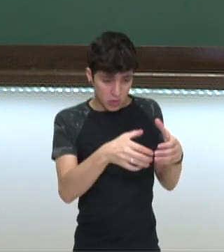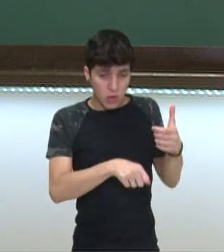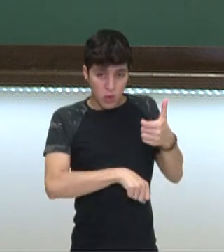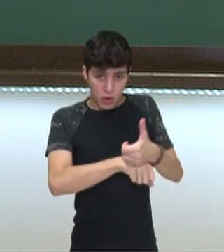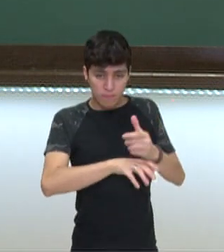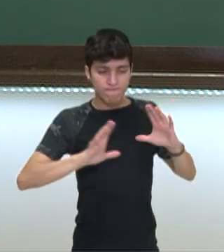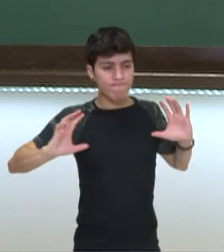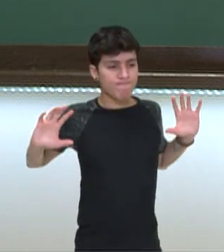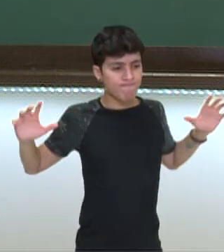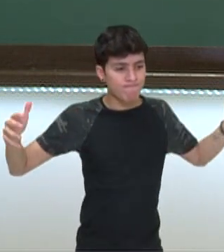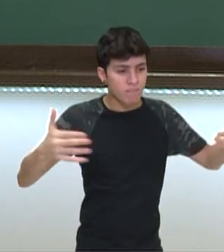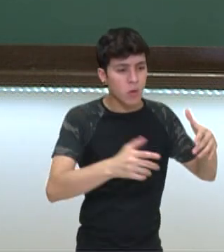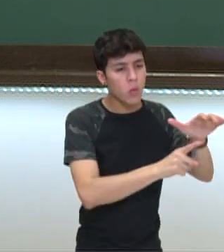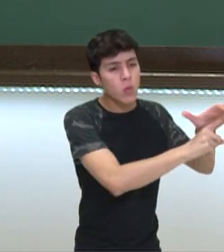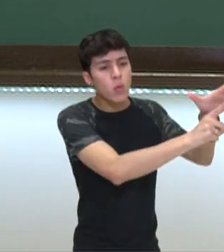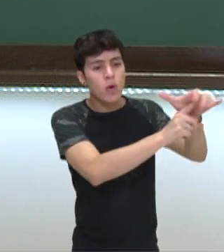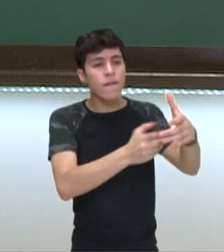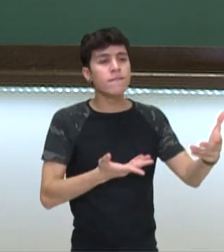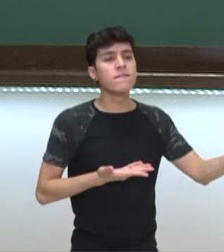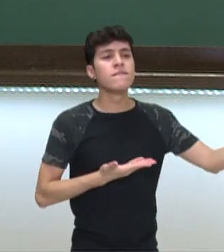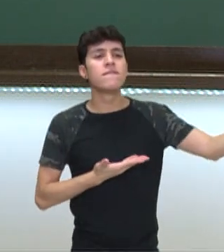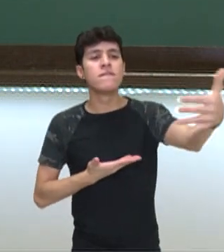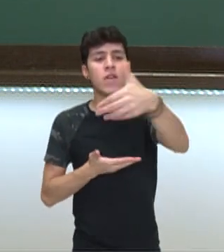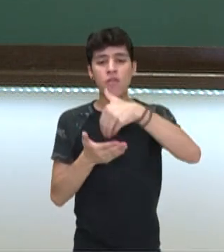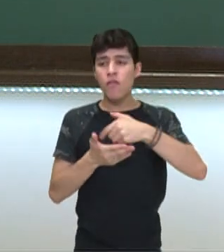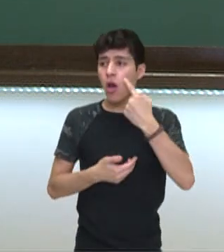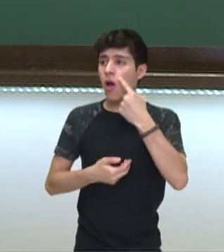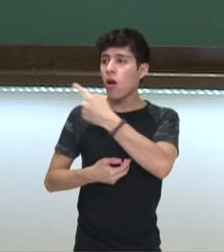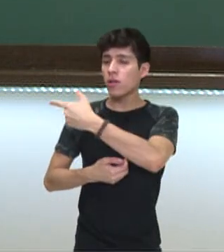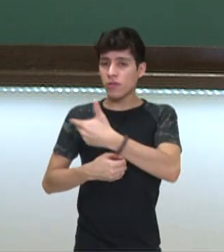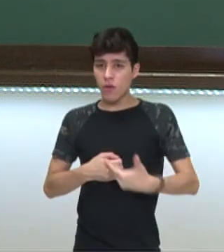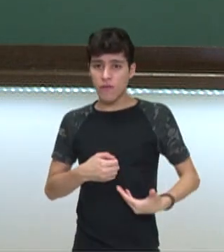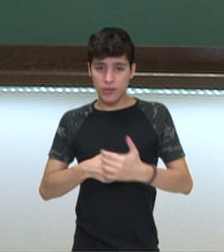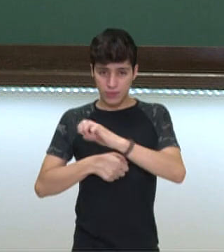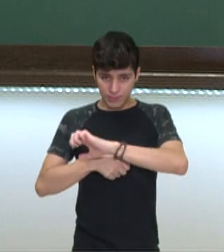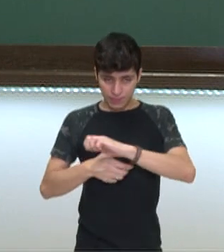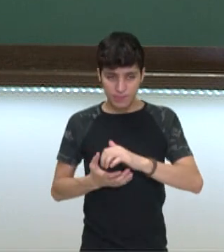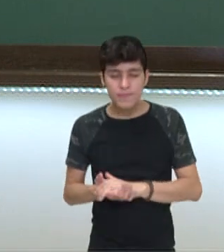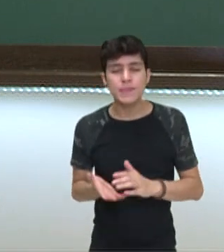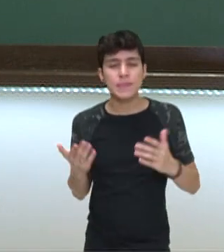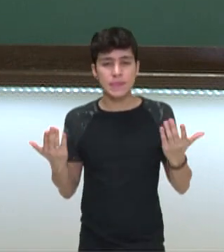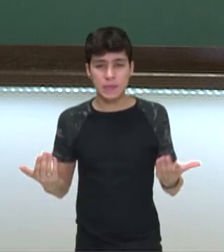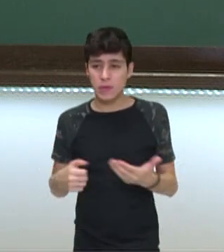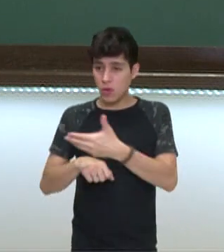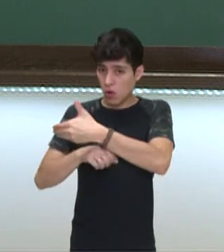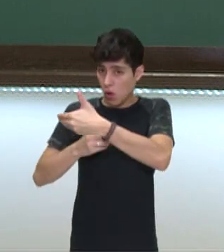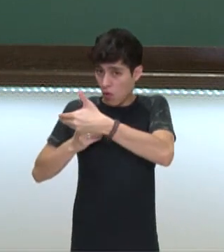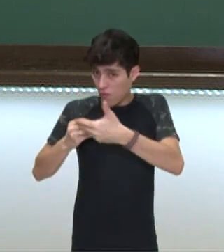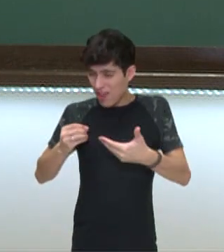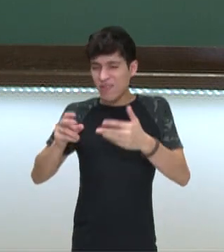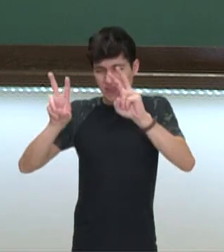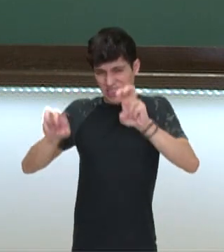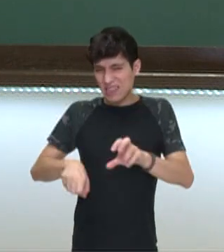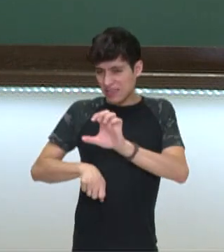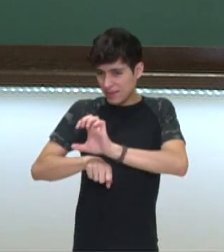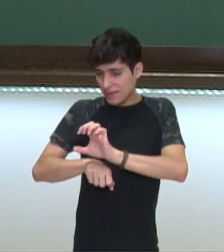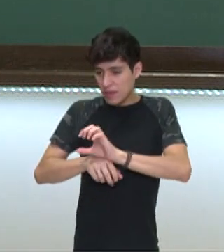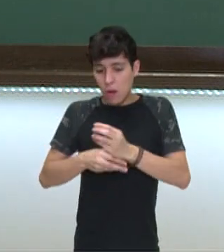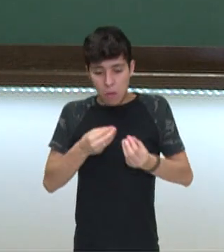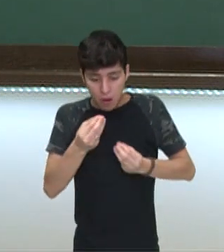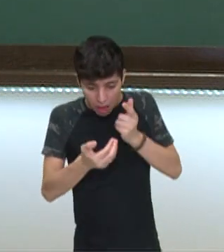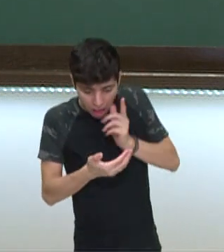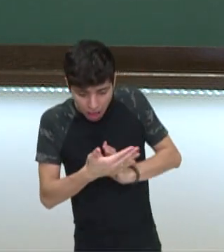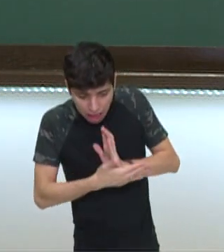eles vão se tornar muito influência para conseguir votos para o governo estadual estadual então o governo do estado ele é só conseguia